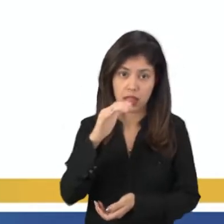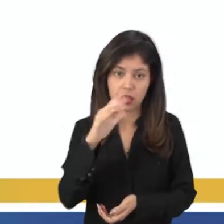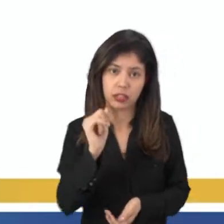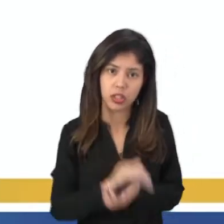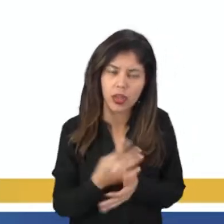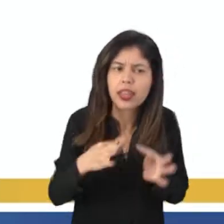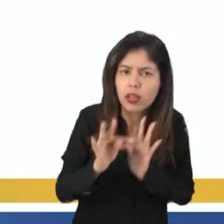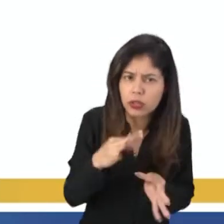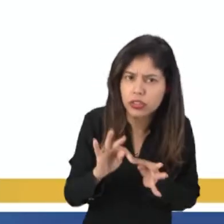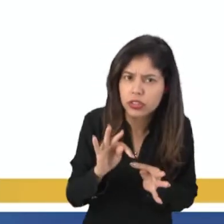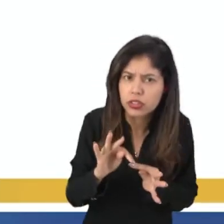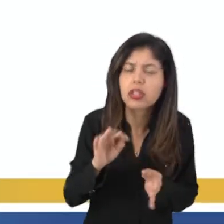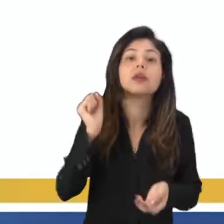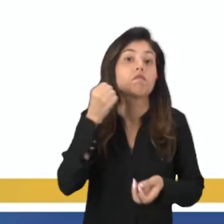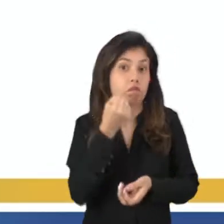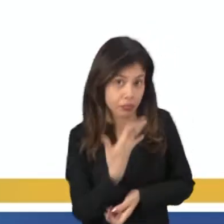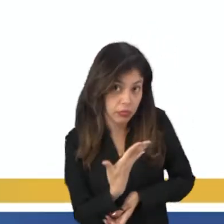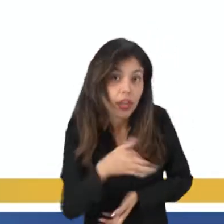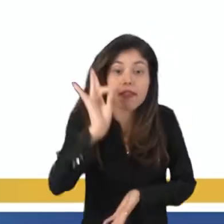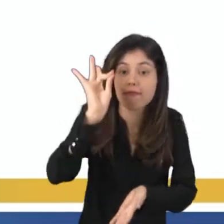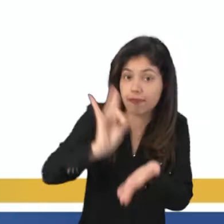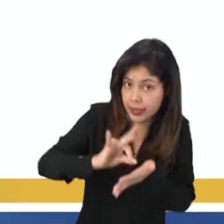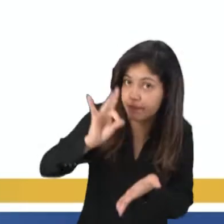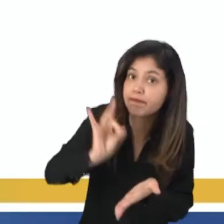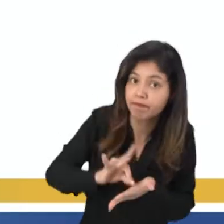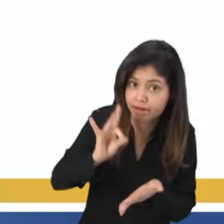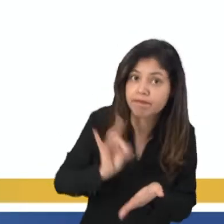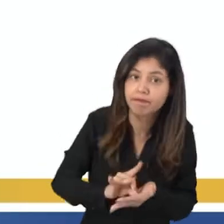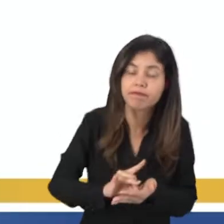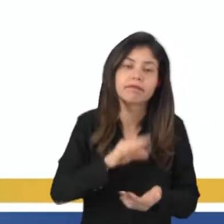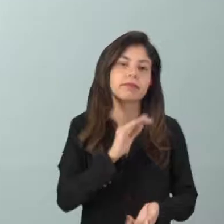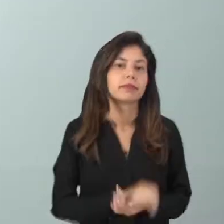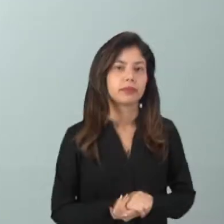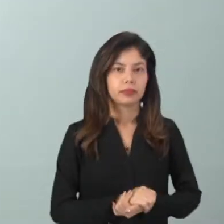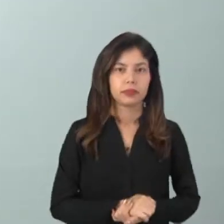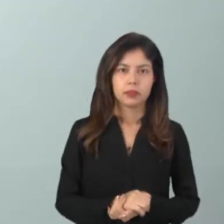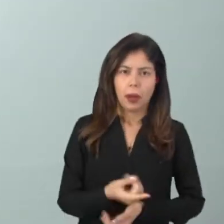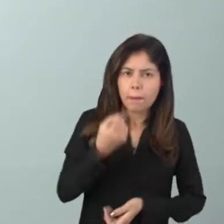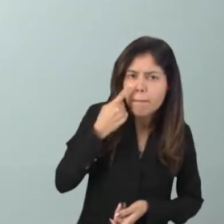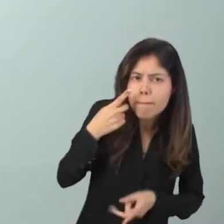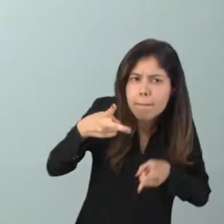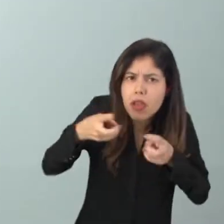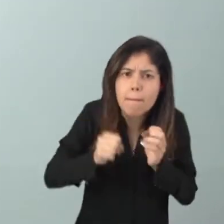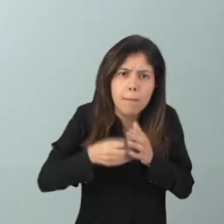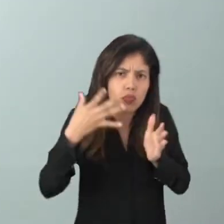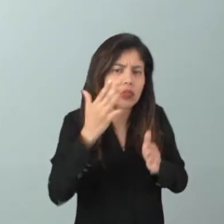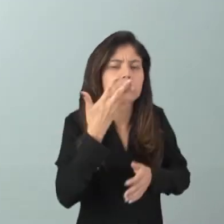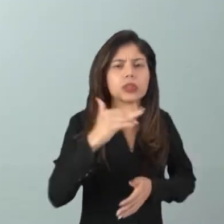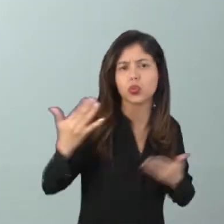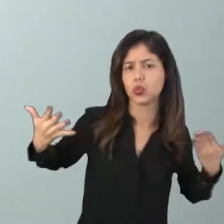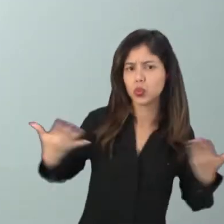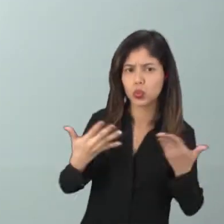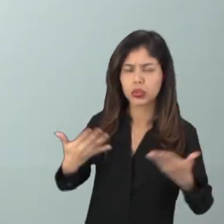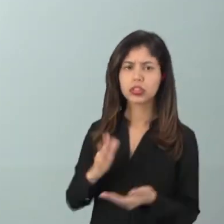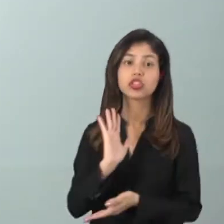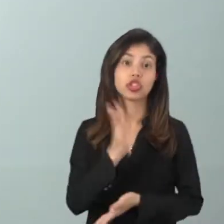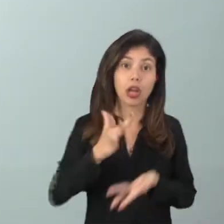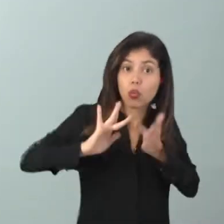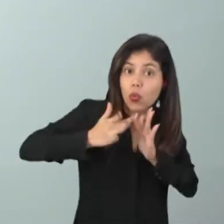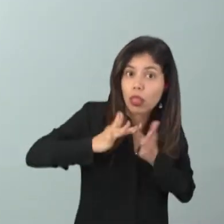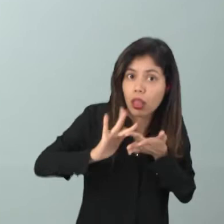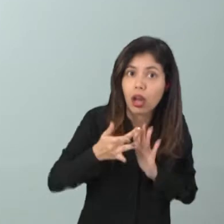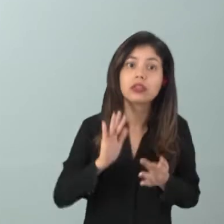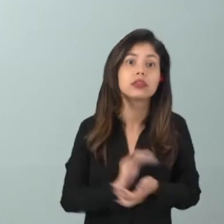à tecnologia? Bem, é verdade. Então, nota-se que muitas crianças que hoje já têm contato com